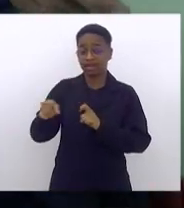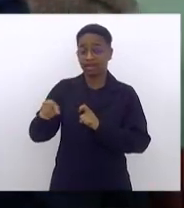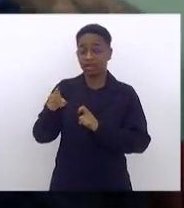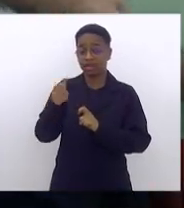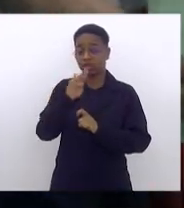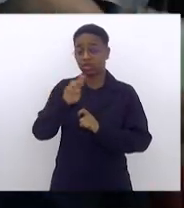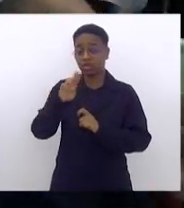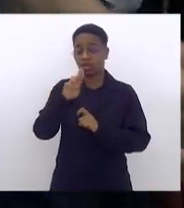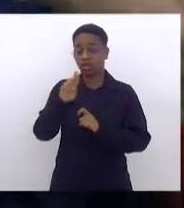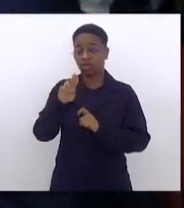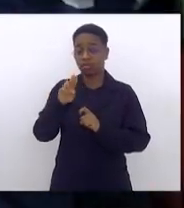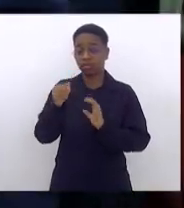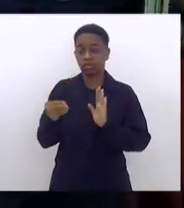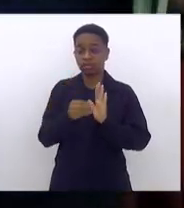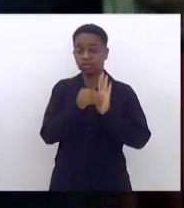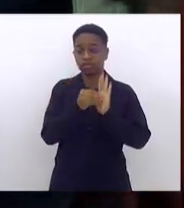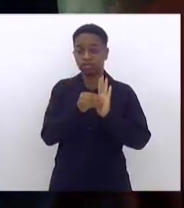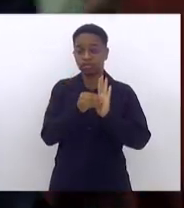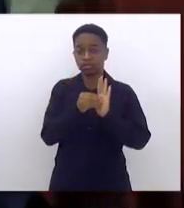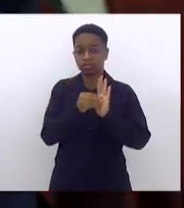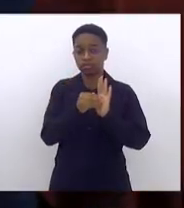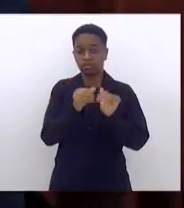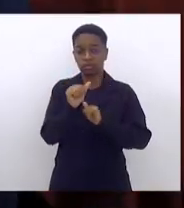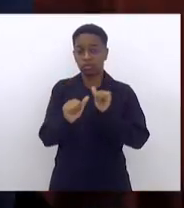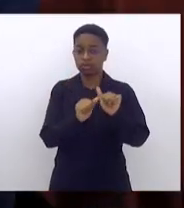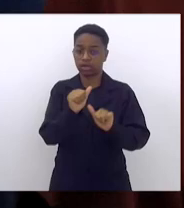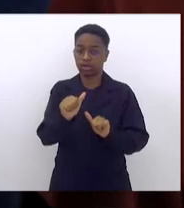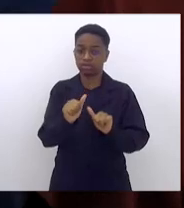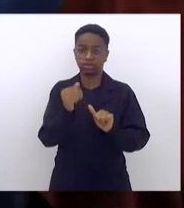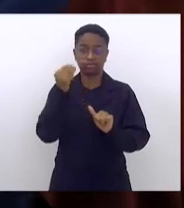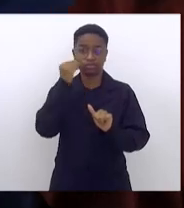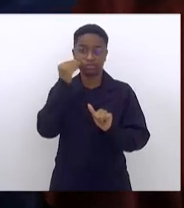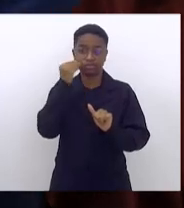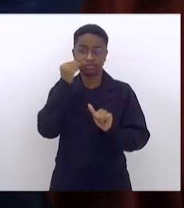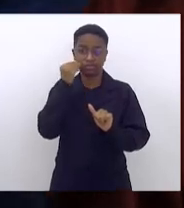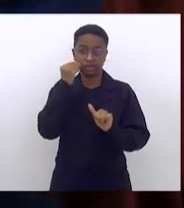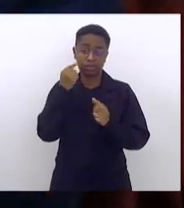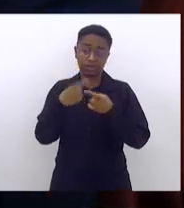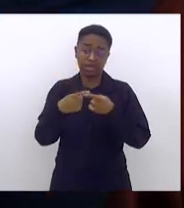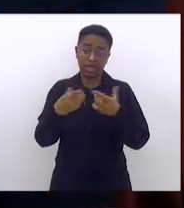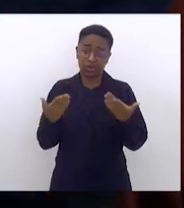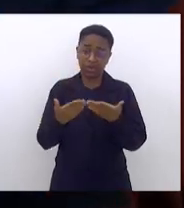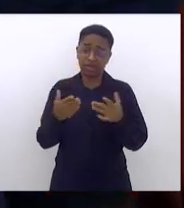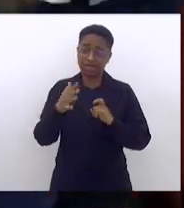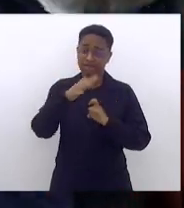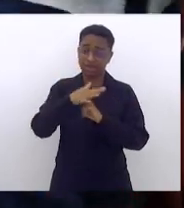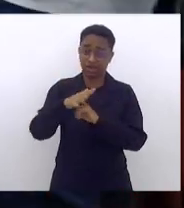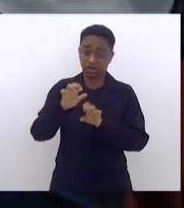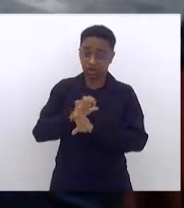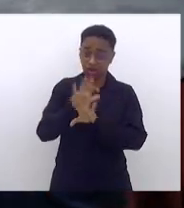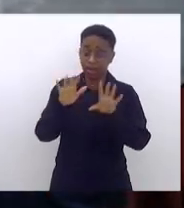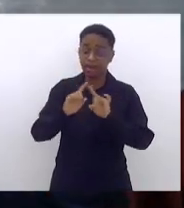chamar, tem um outro nome, o nome da feira é Feira da Glória, mas eu vou